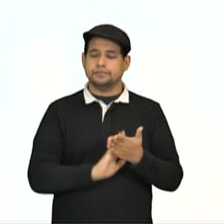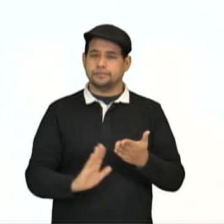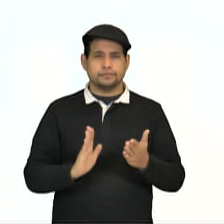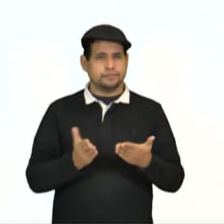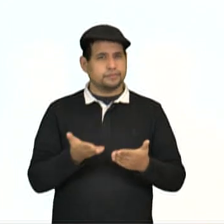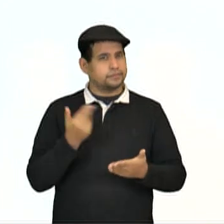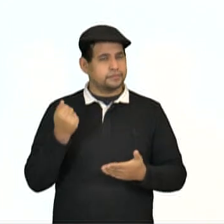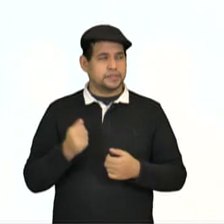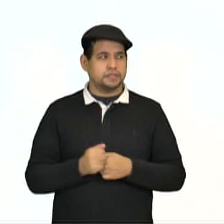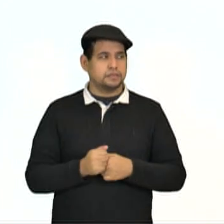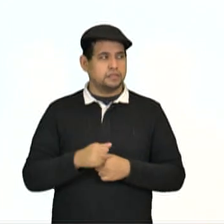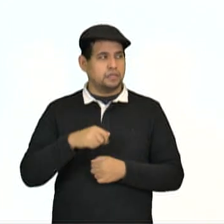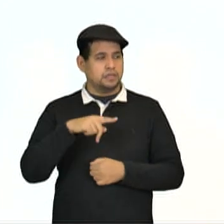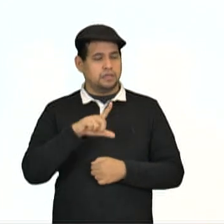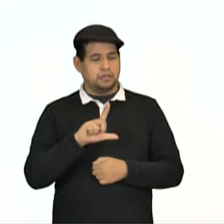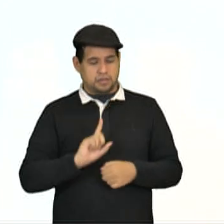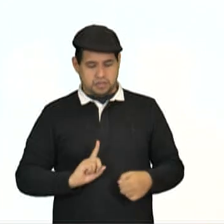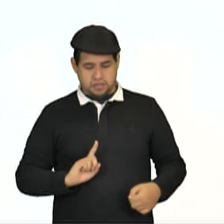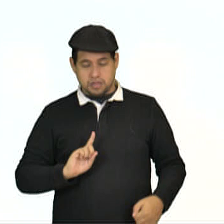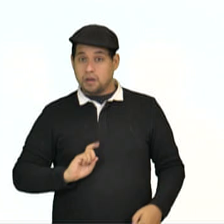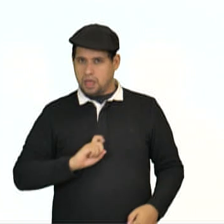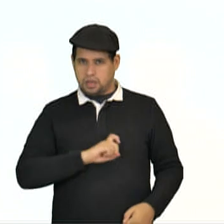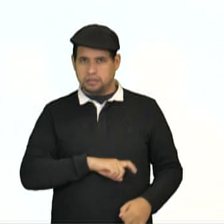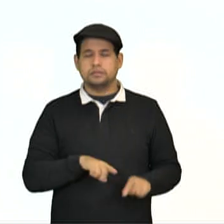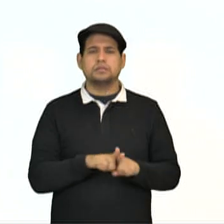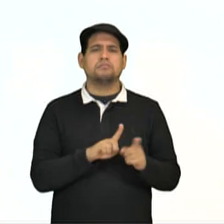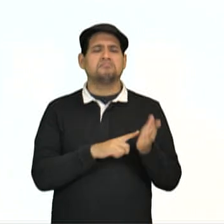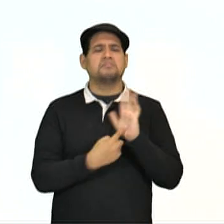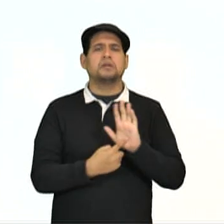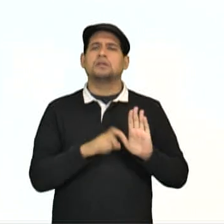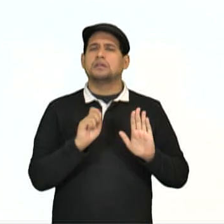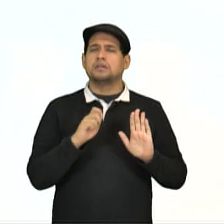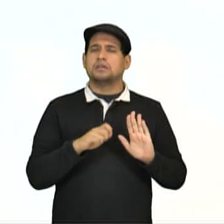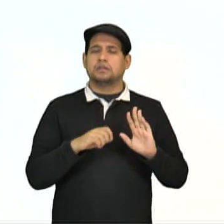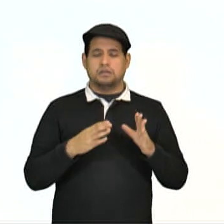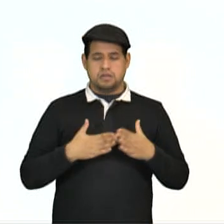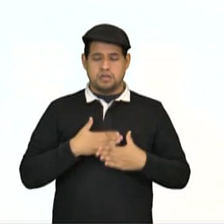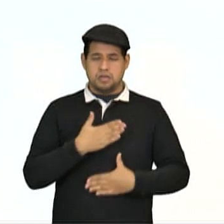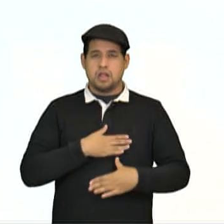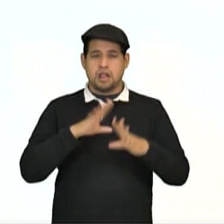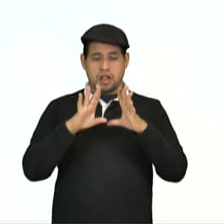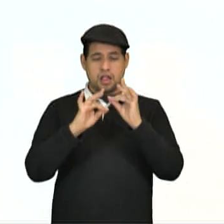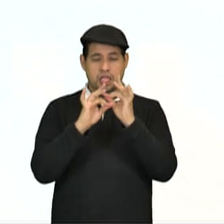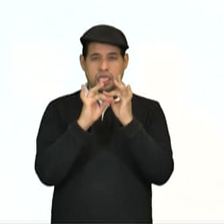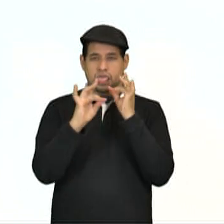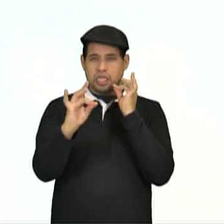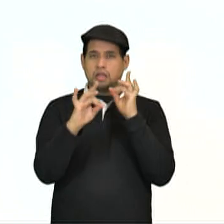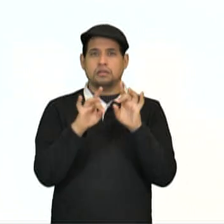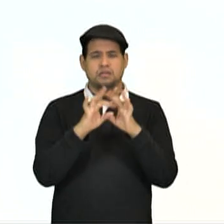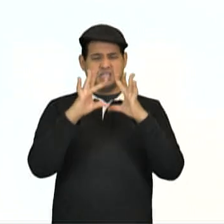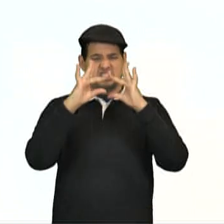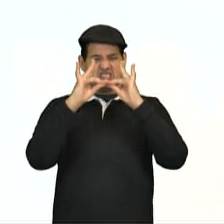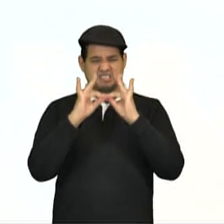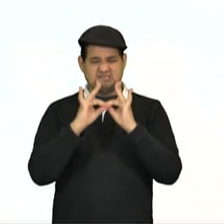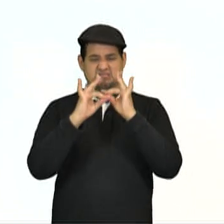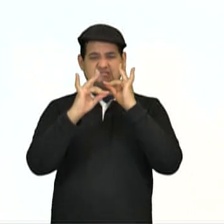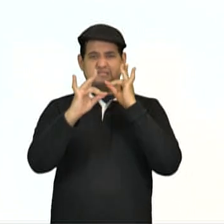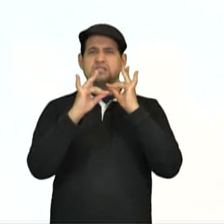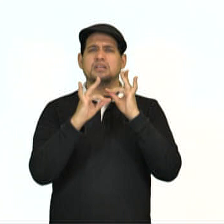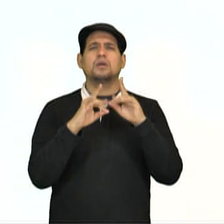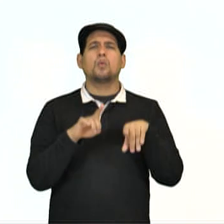agora? Os plateumintos são animais que apresentam o corpo achatado e sua espessura